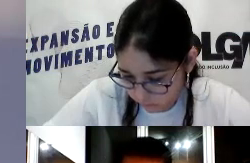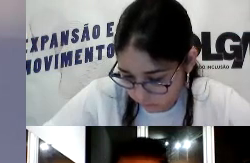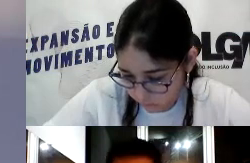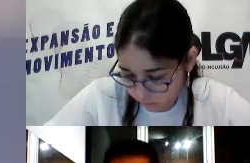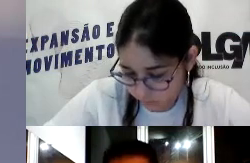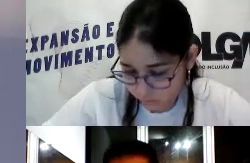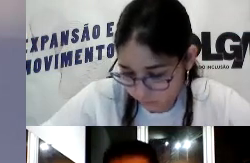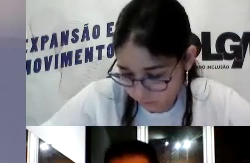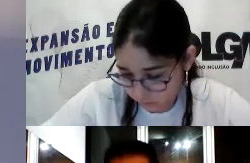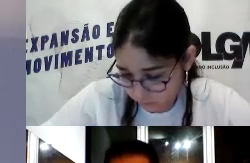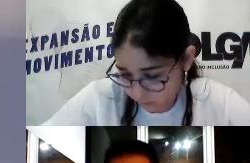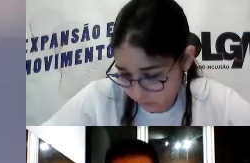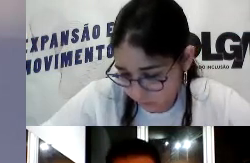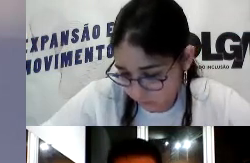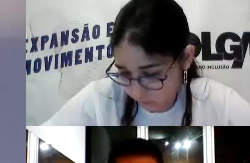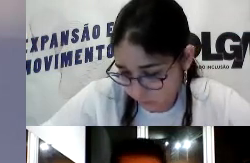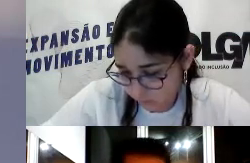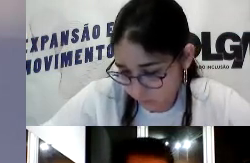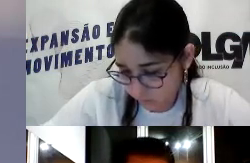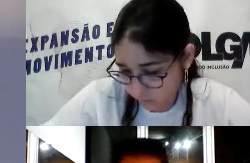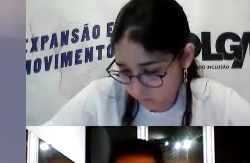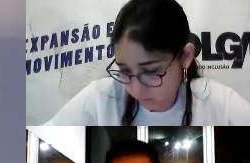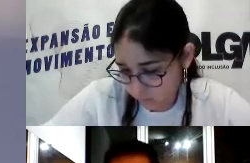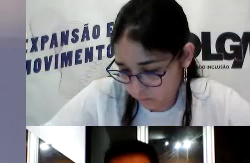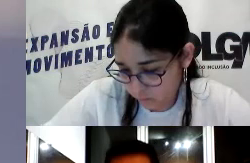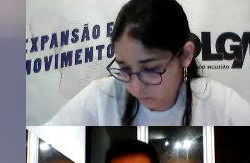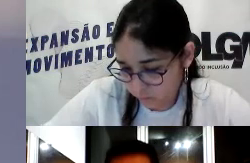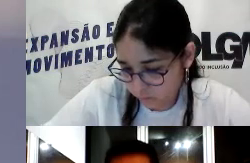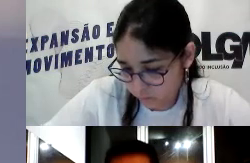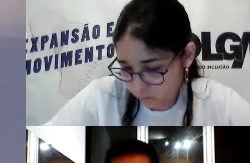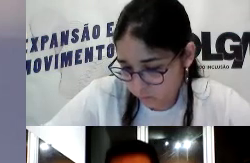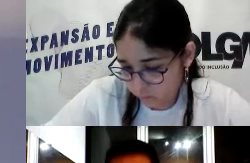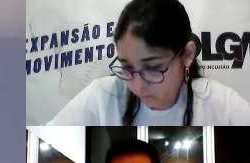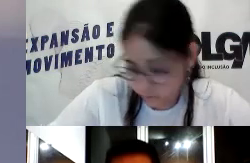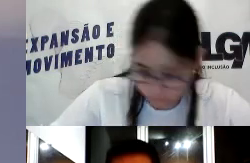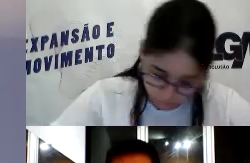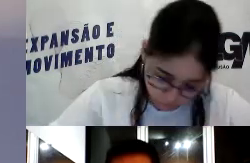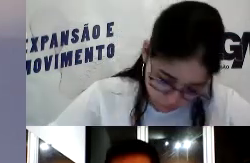vida. O Felipe 1,